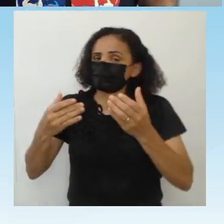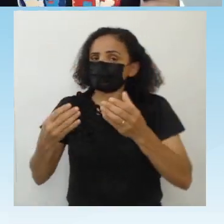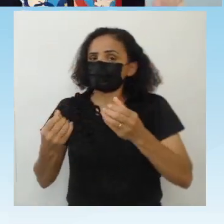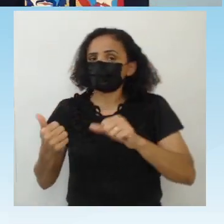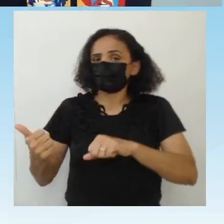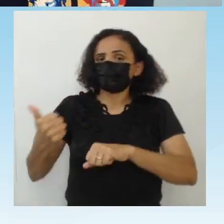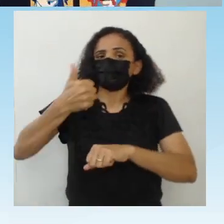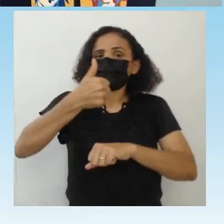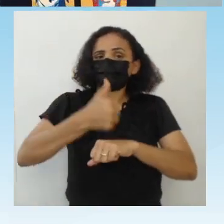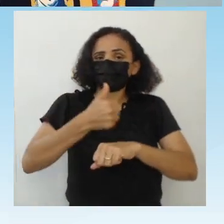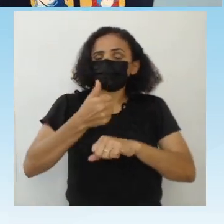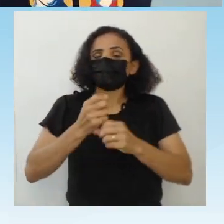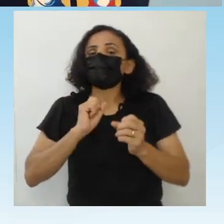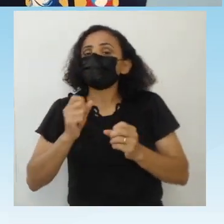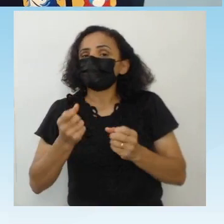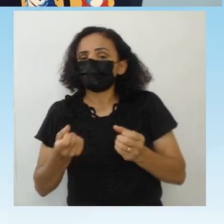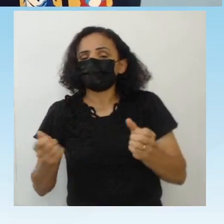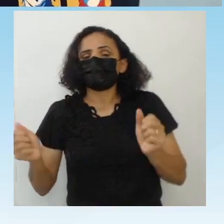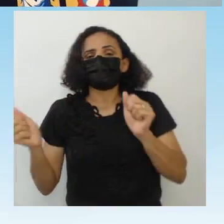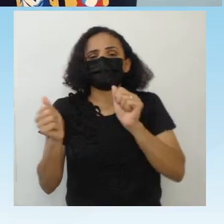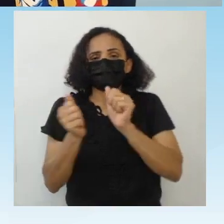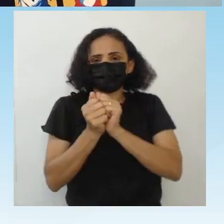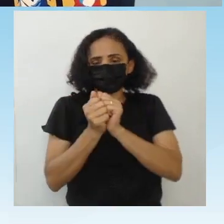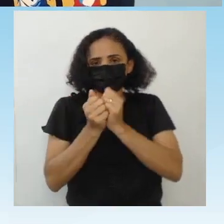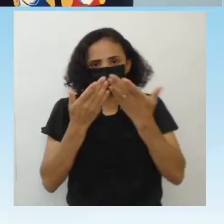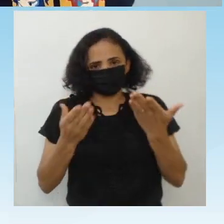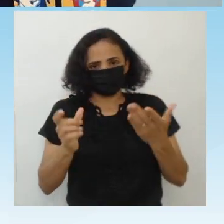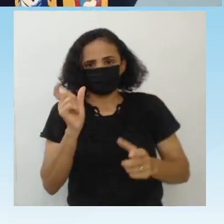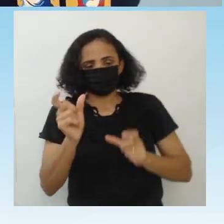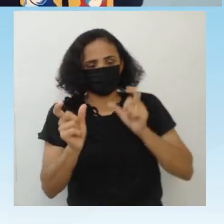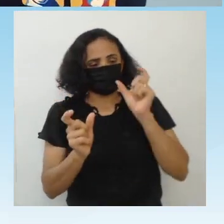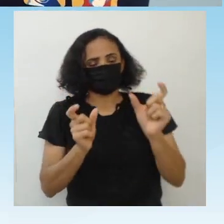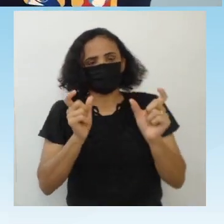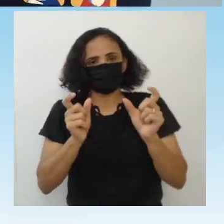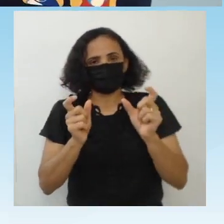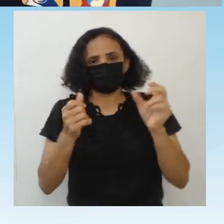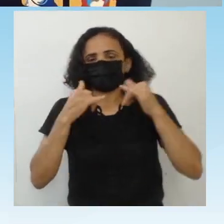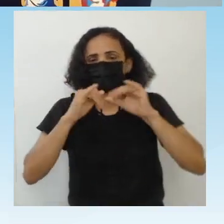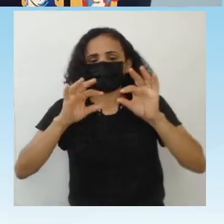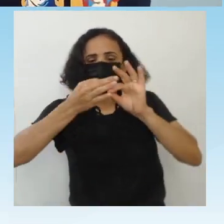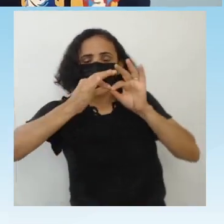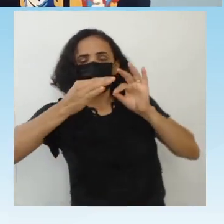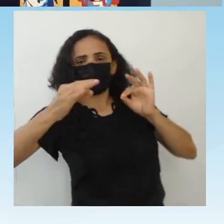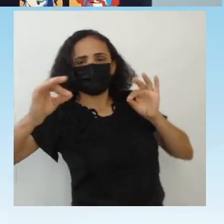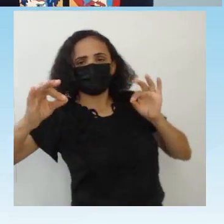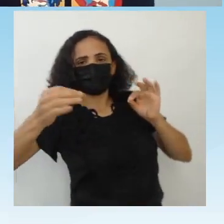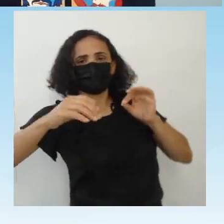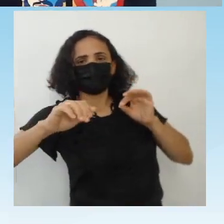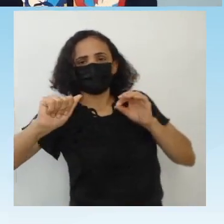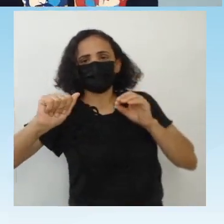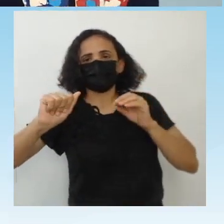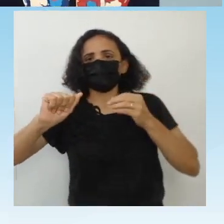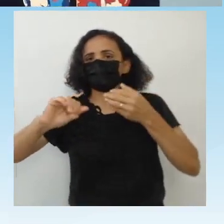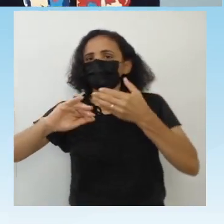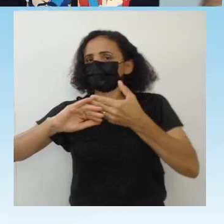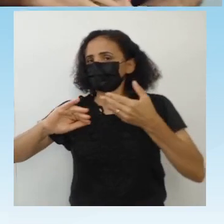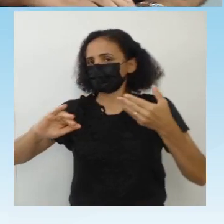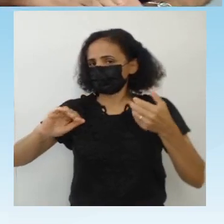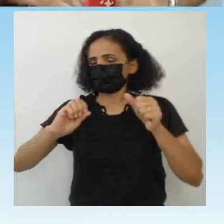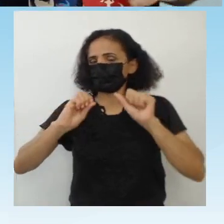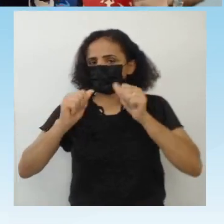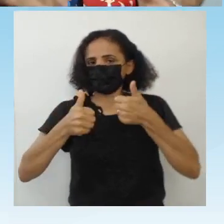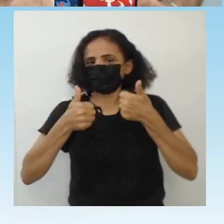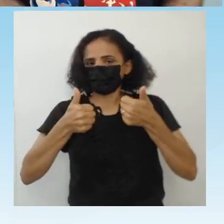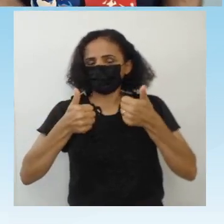sobre, é o acerca agarradinho. Quando eu quero indicar distância, o A é separado. Tá